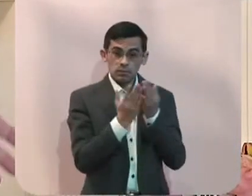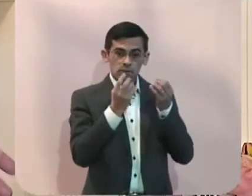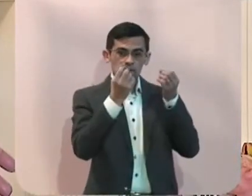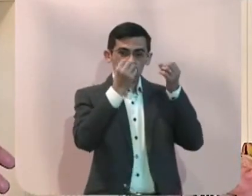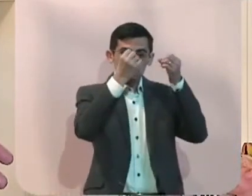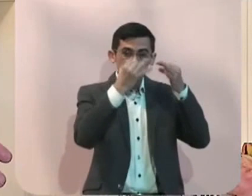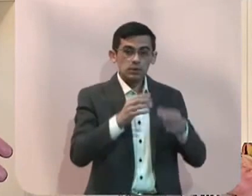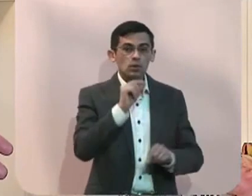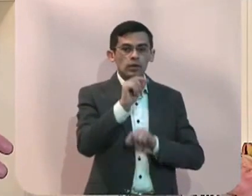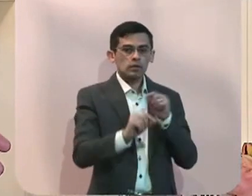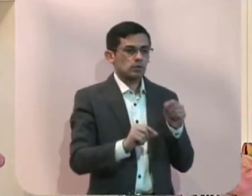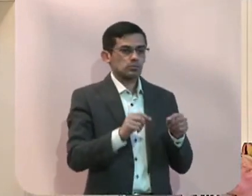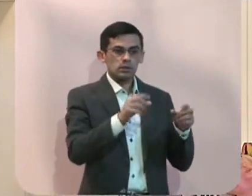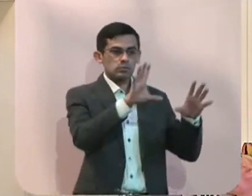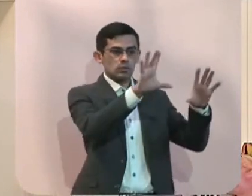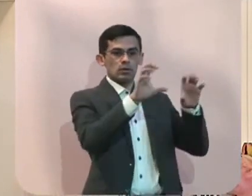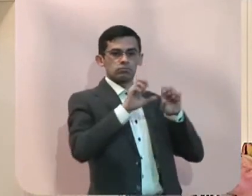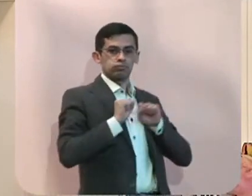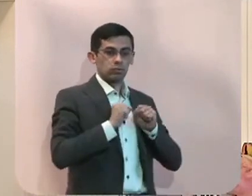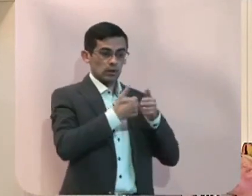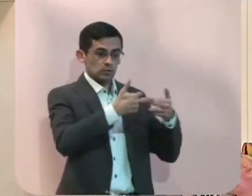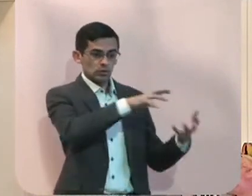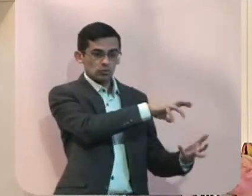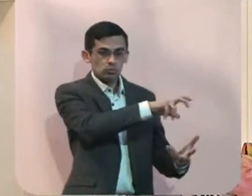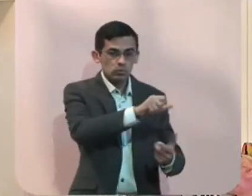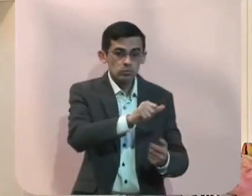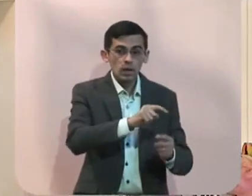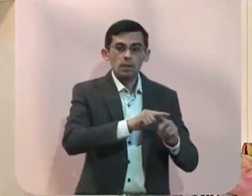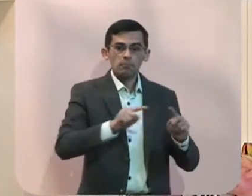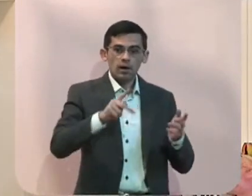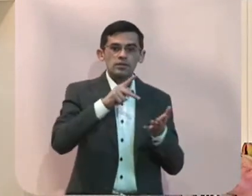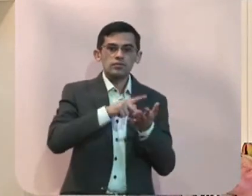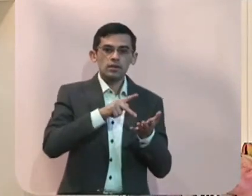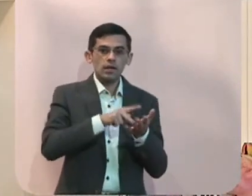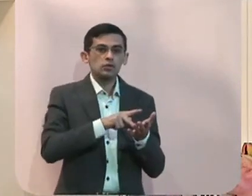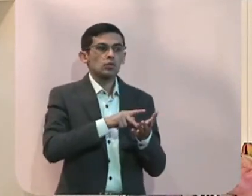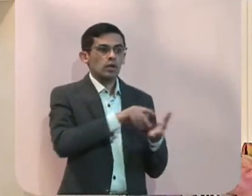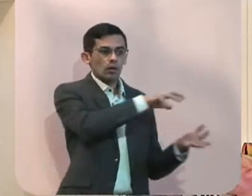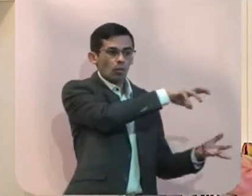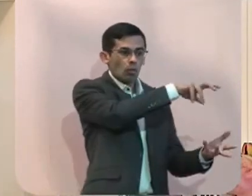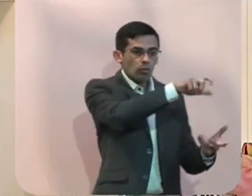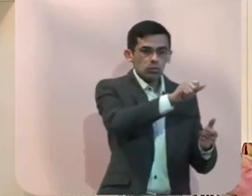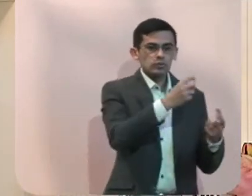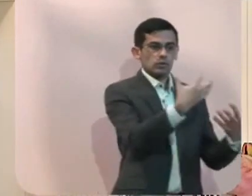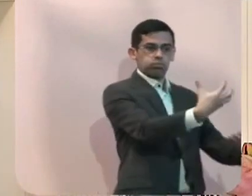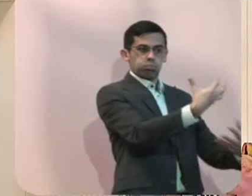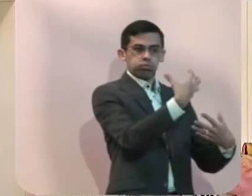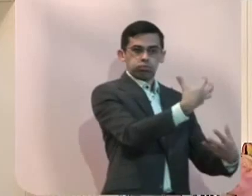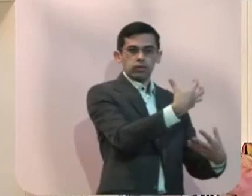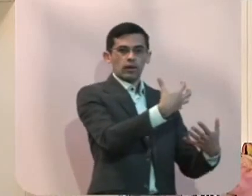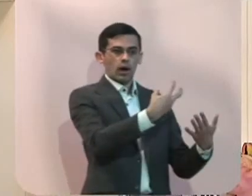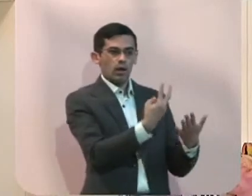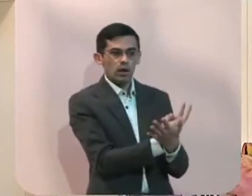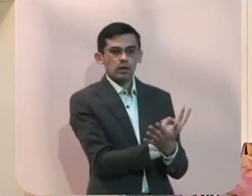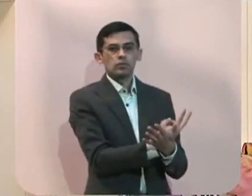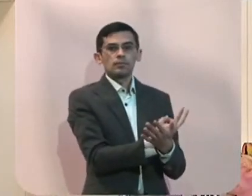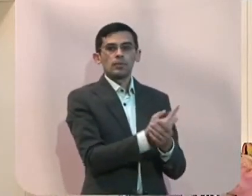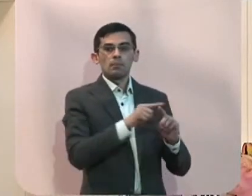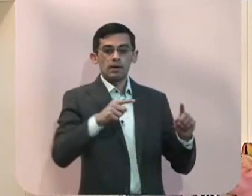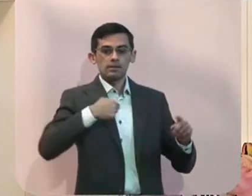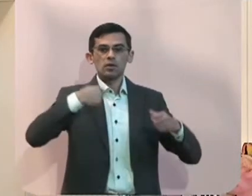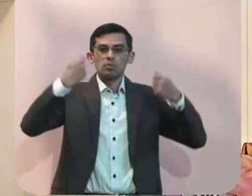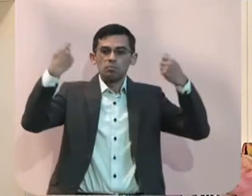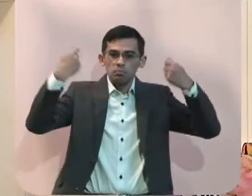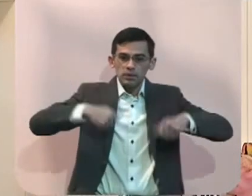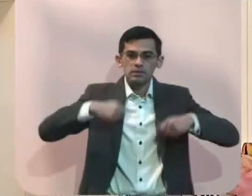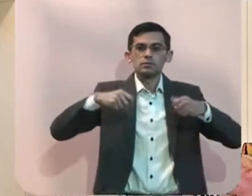conformar com a forma desse mundo, mas eu quero dizer para você que a forma do mundo tenta moldar a gente todo dia. E eu preciso